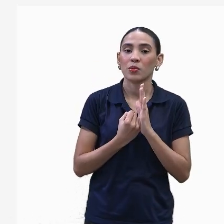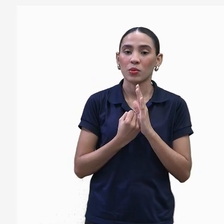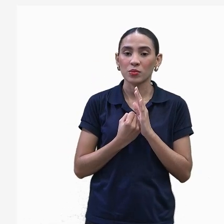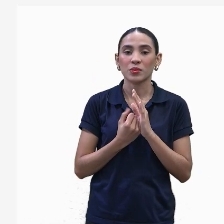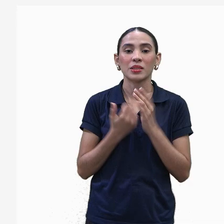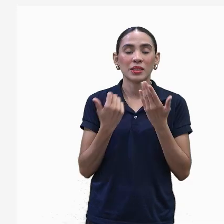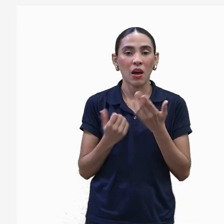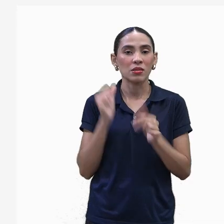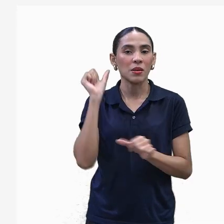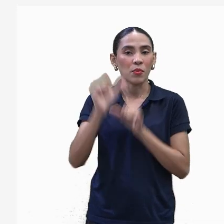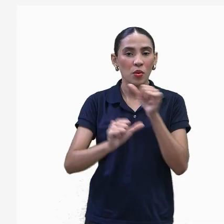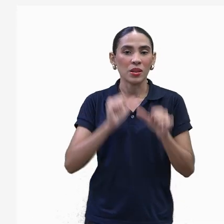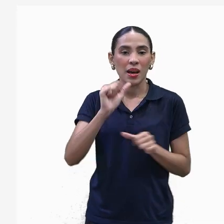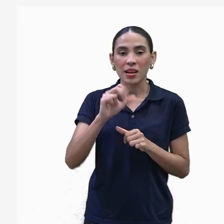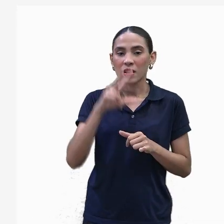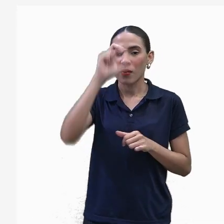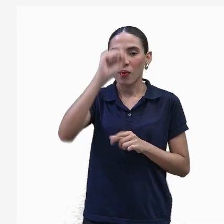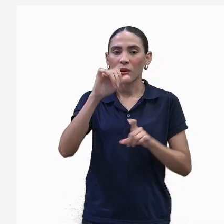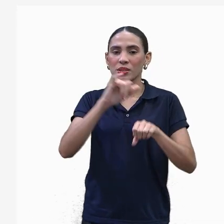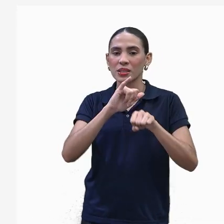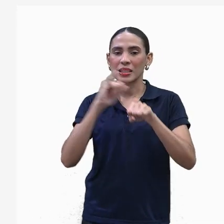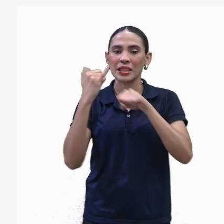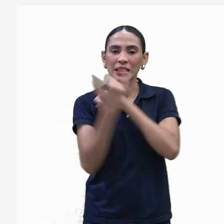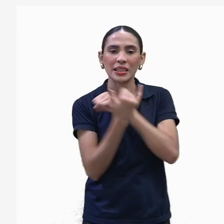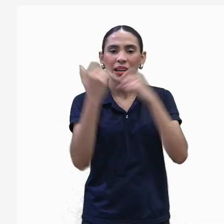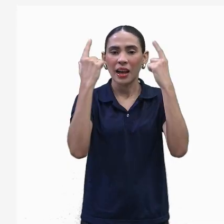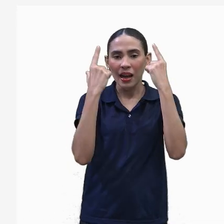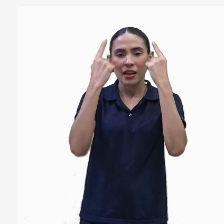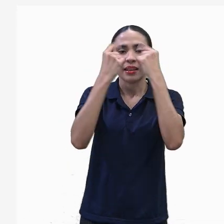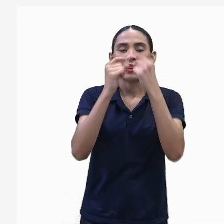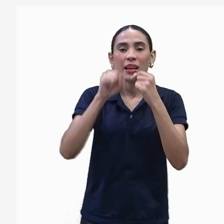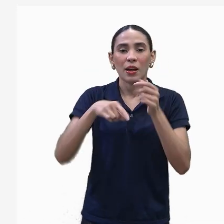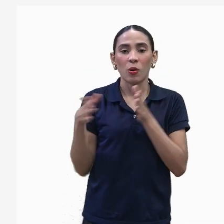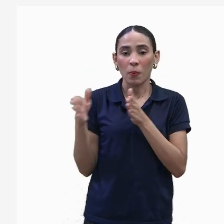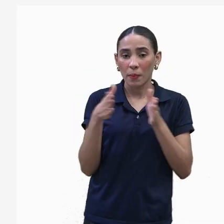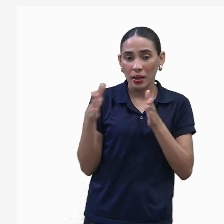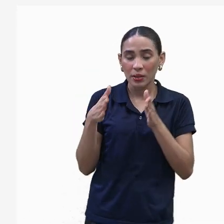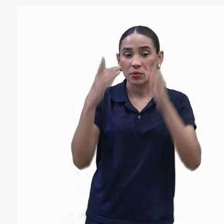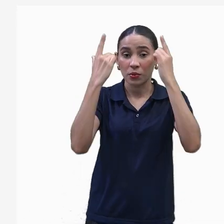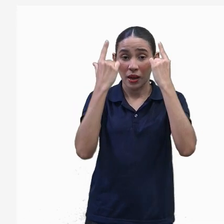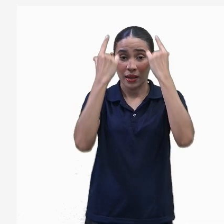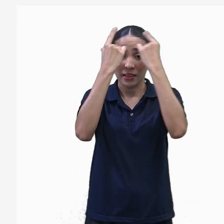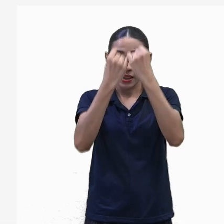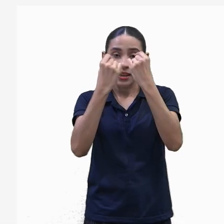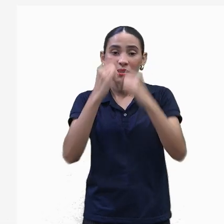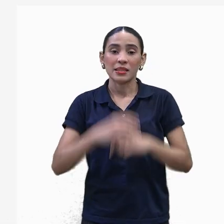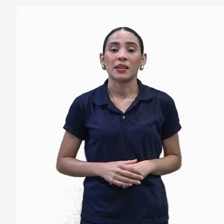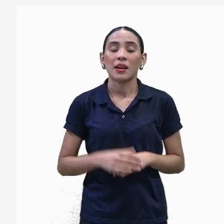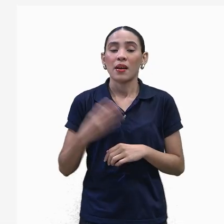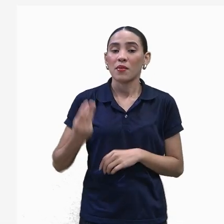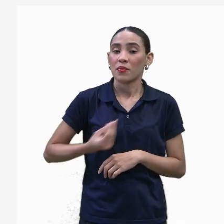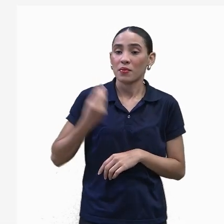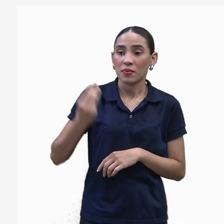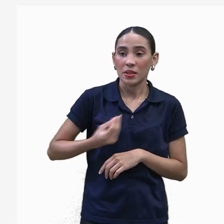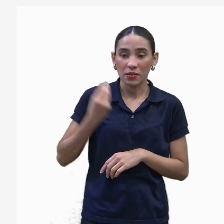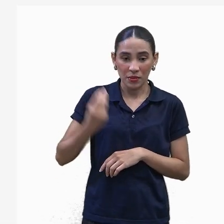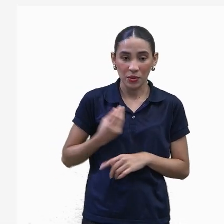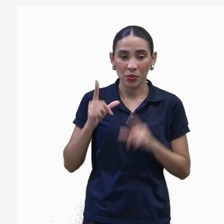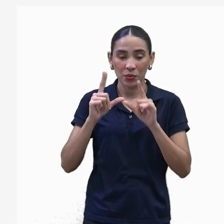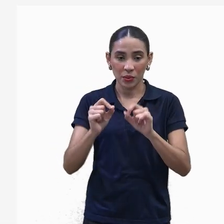Essa viagem ali nas ilhas gregas ali. É o período em que a Grécia, ela